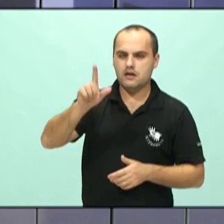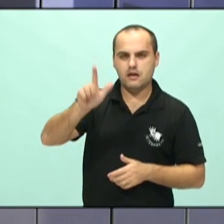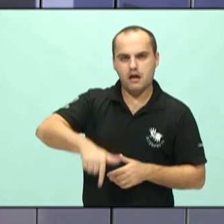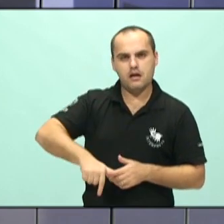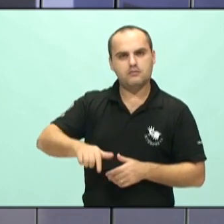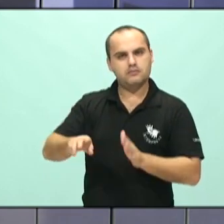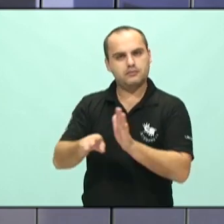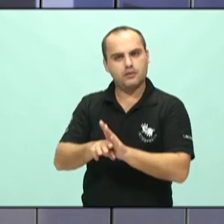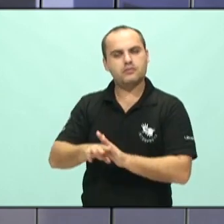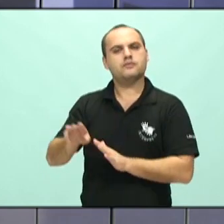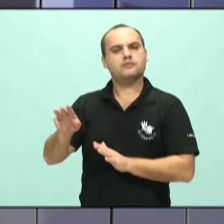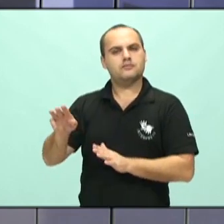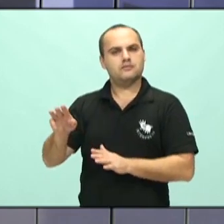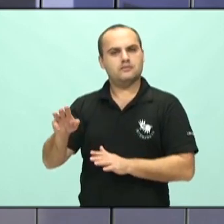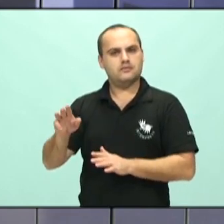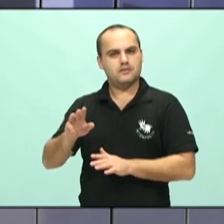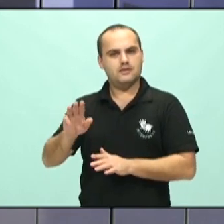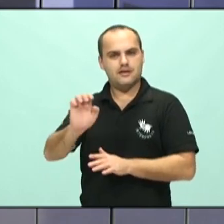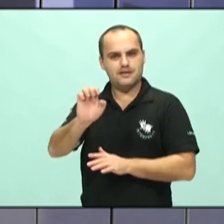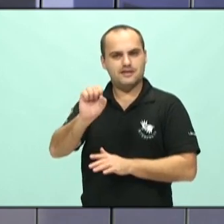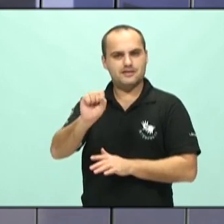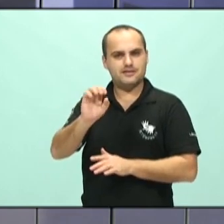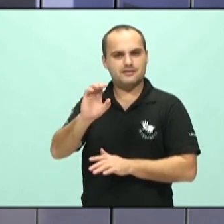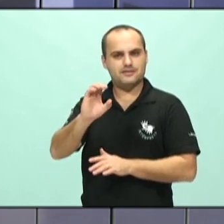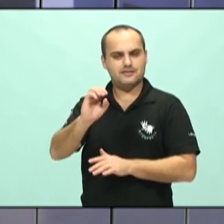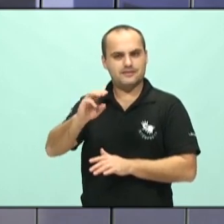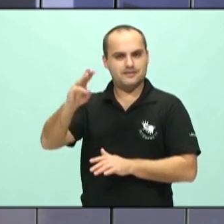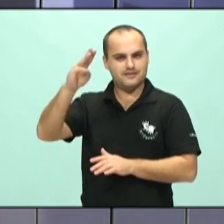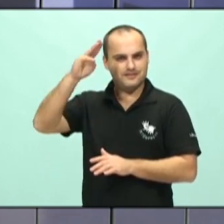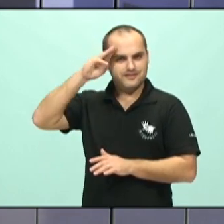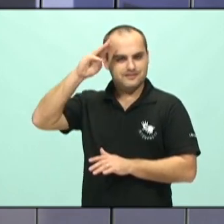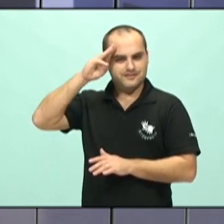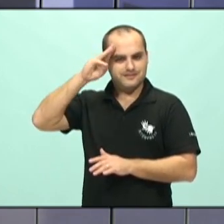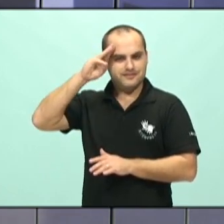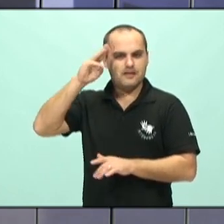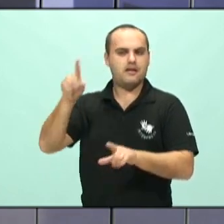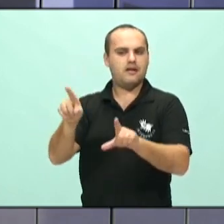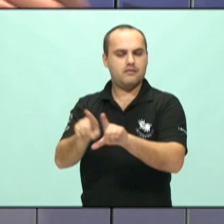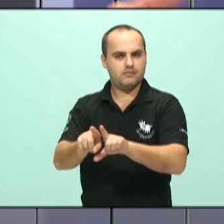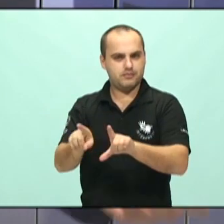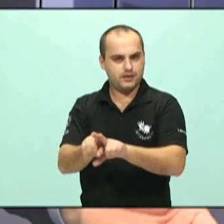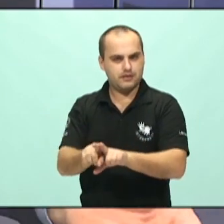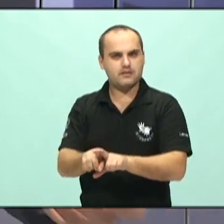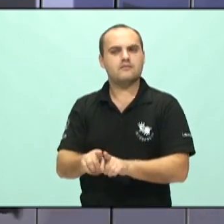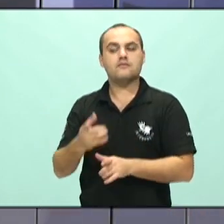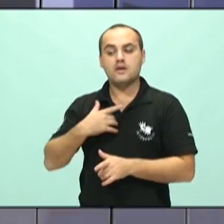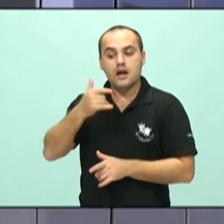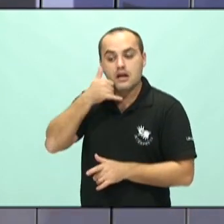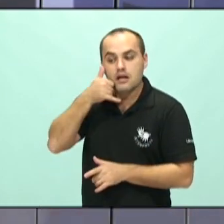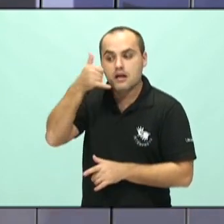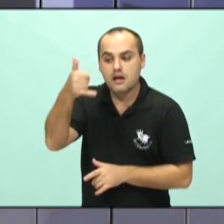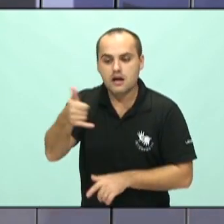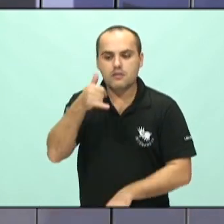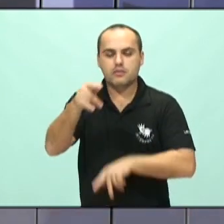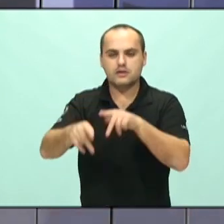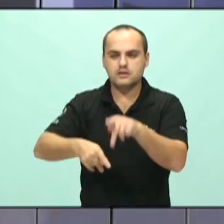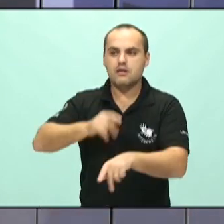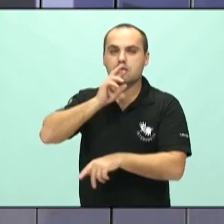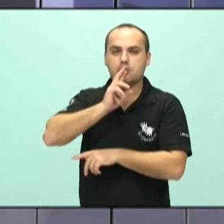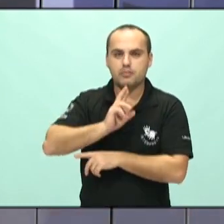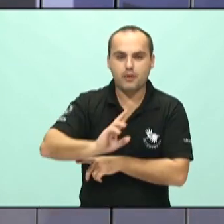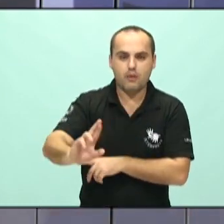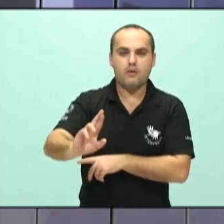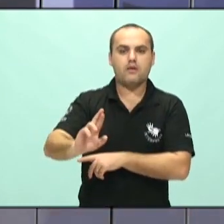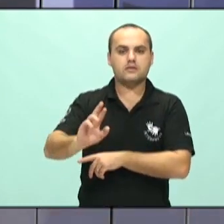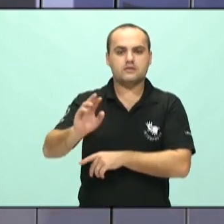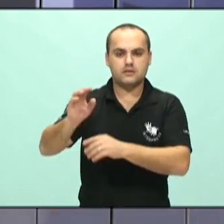muitos anos, né? E aí ele quem liga, então, para a prefeitura, faz as cobranças em nome do povo, dá a resposta para o cidadão, traz para